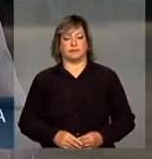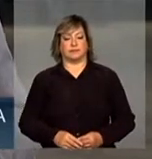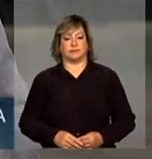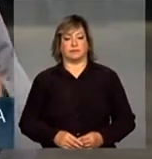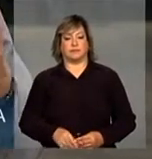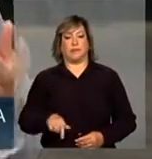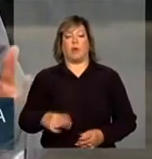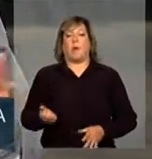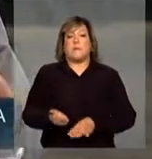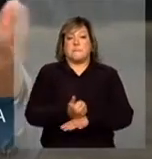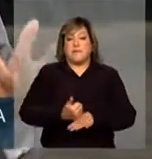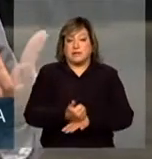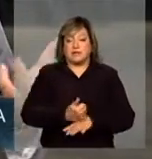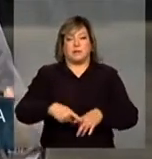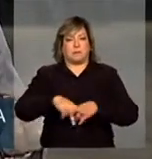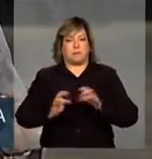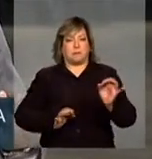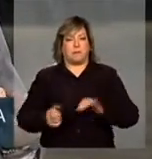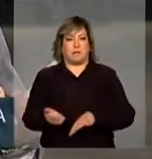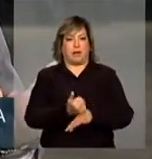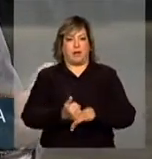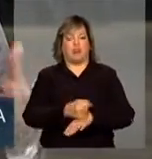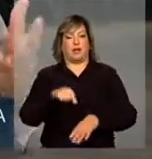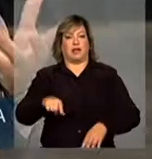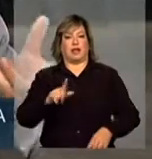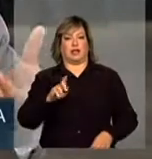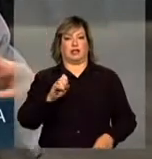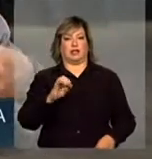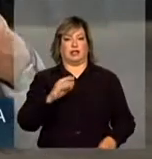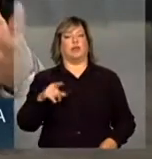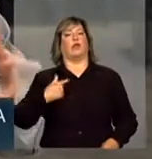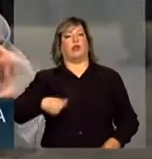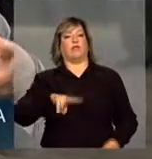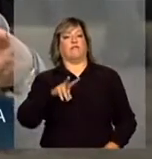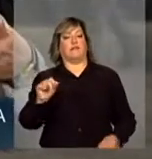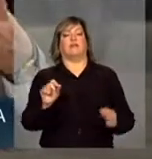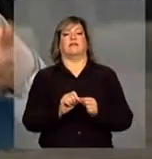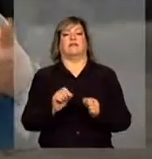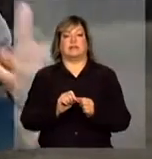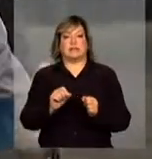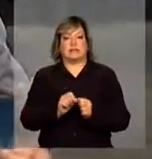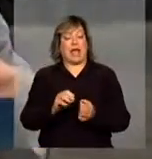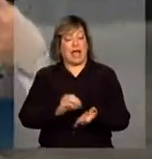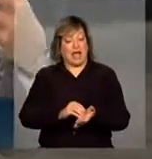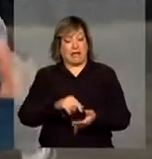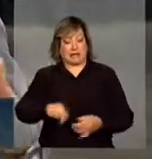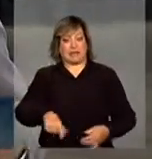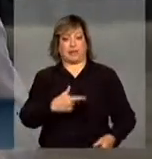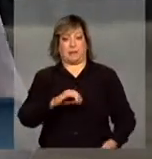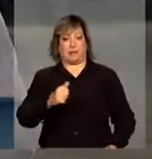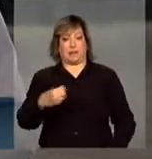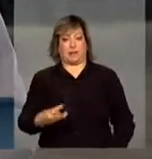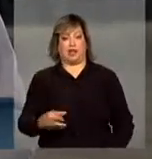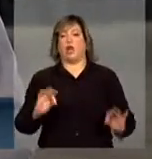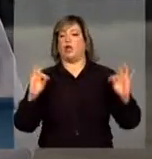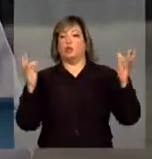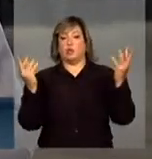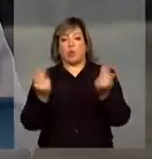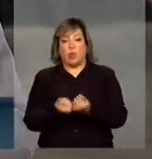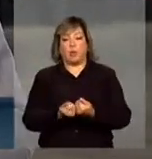o aperfeiçoamento, a melhoria da gestão, nós vamos fazer ainda este ano de todas as companhias